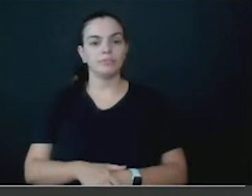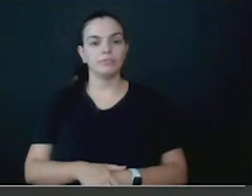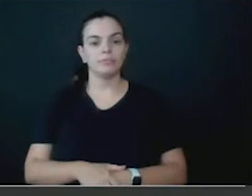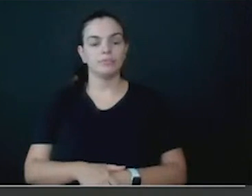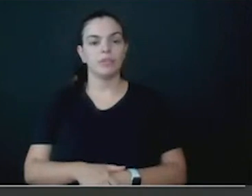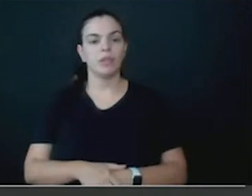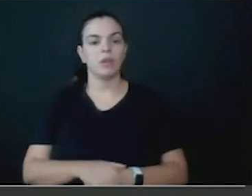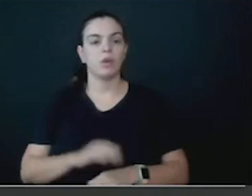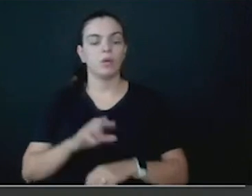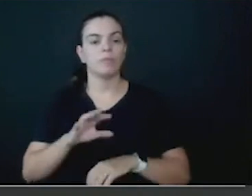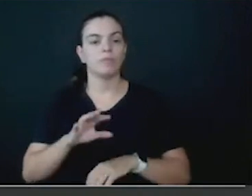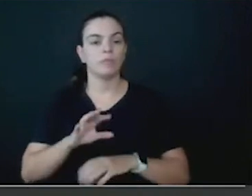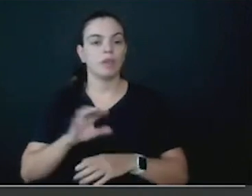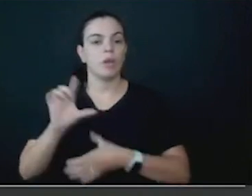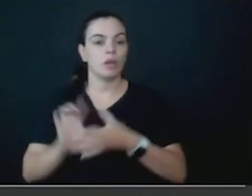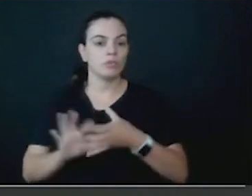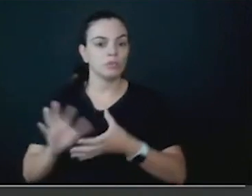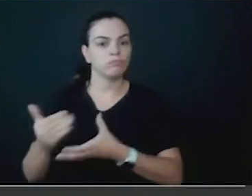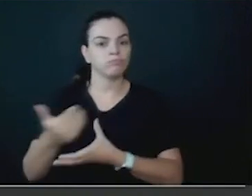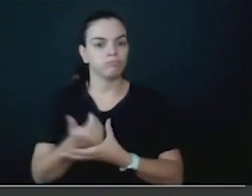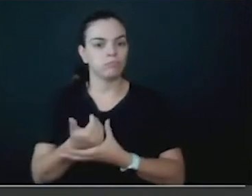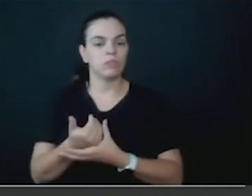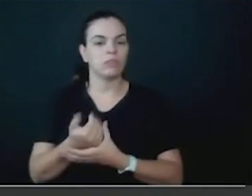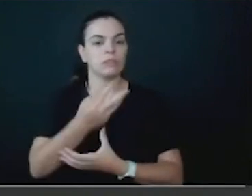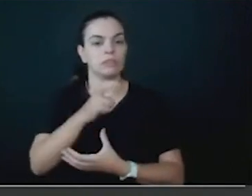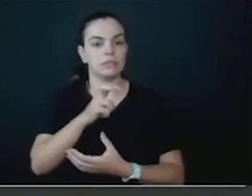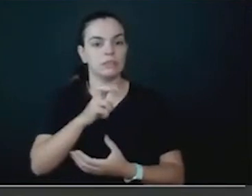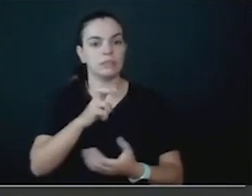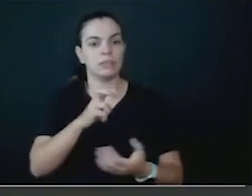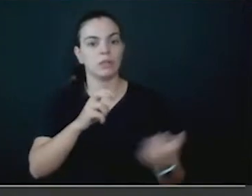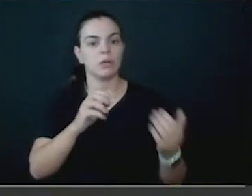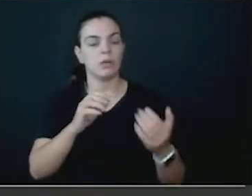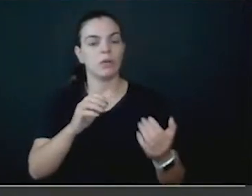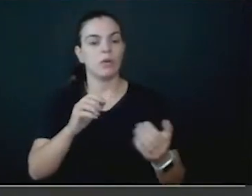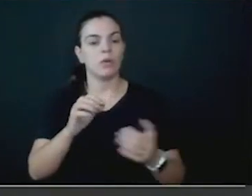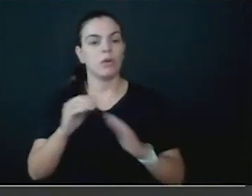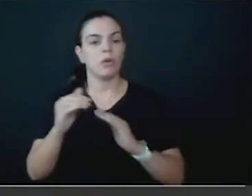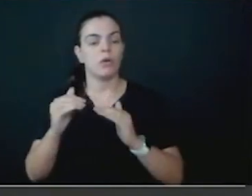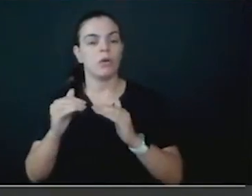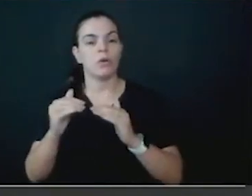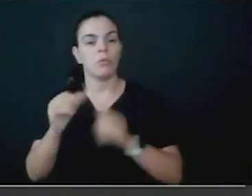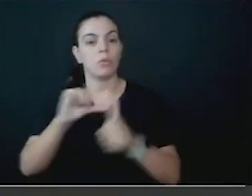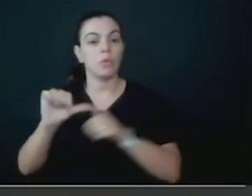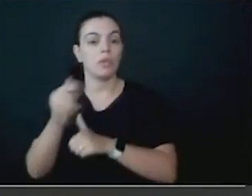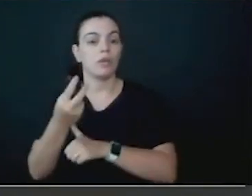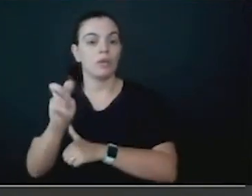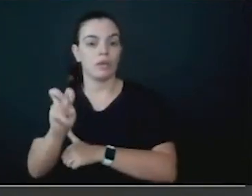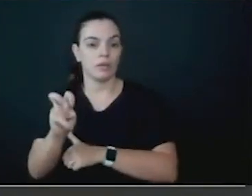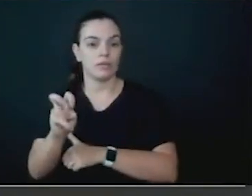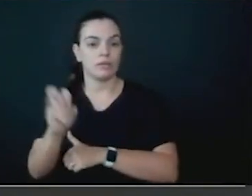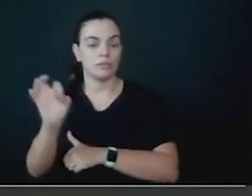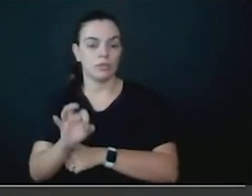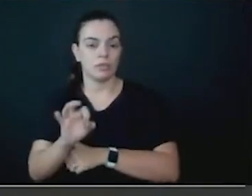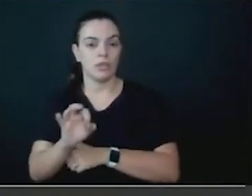Aí não é um resultado muito bom, porque a gente teve uma reviravolta na